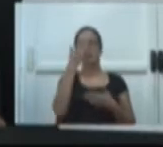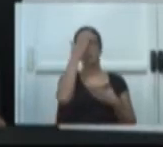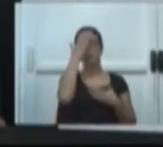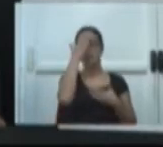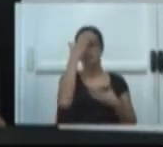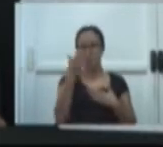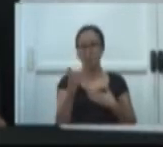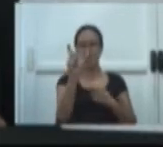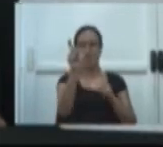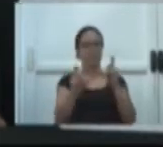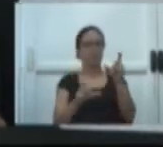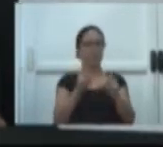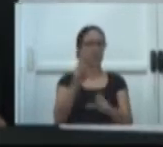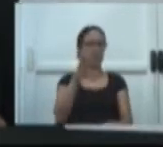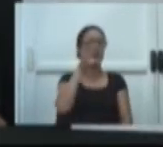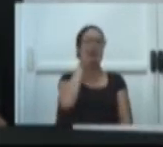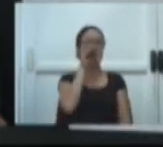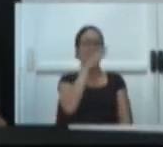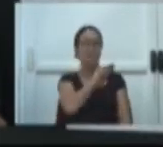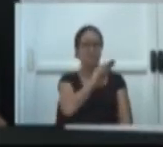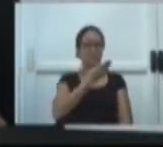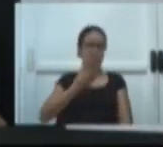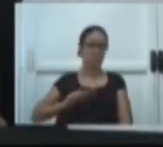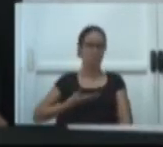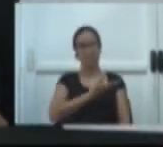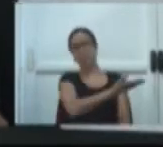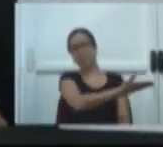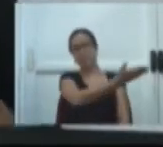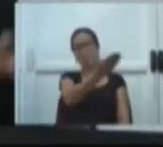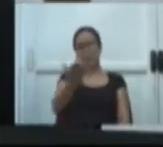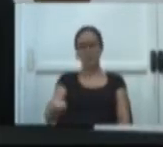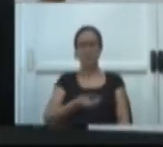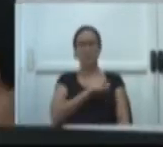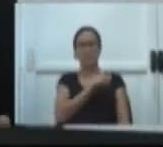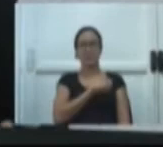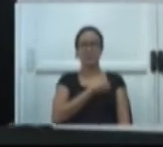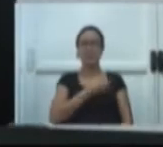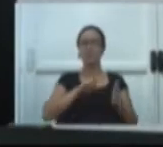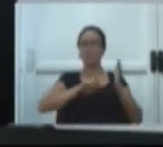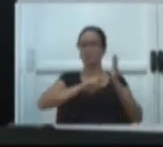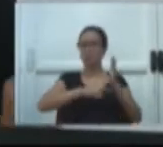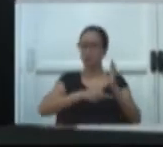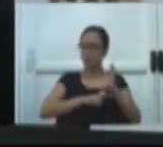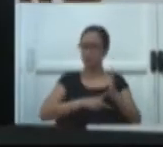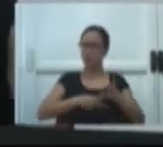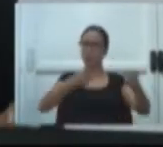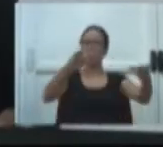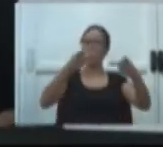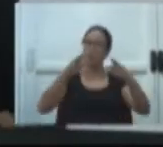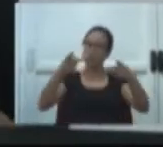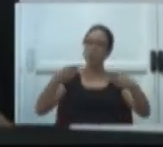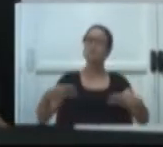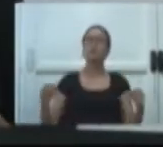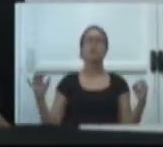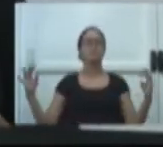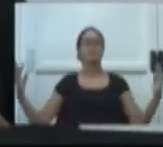servidores que sempre dão resposta ao chamado do sindicato. Por favor, os que estão aí fora, vários servidores,